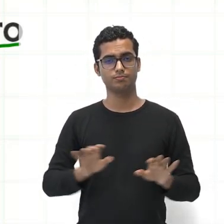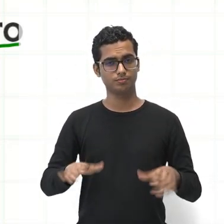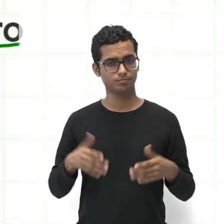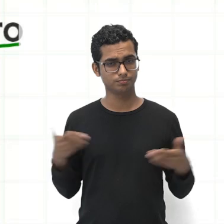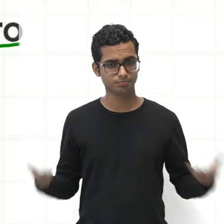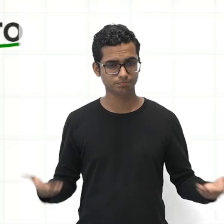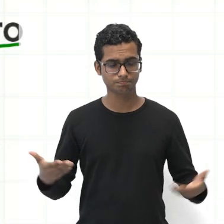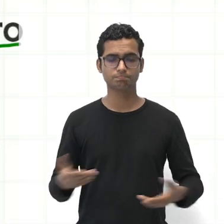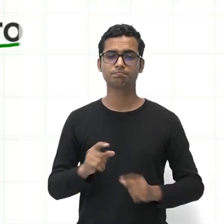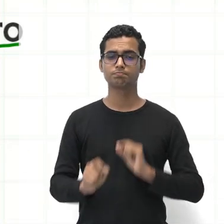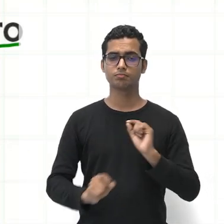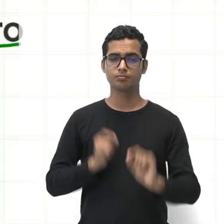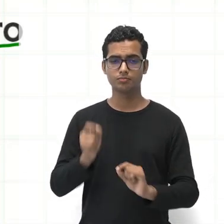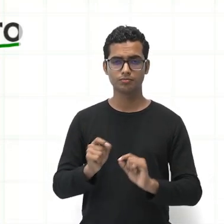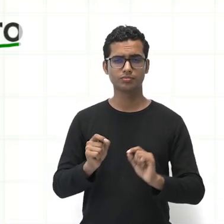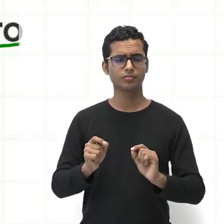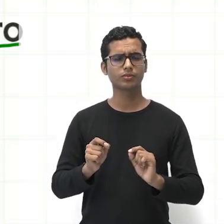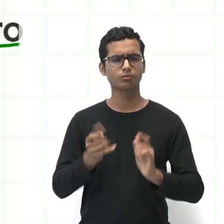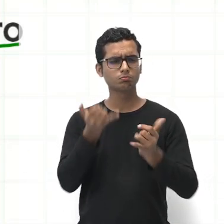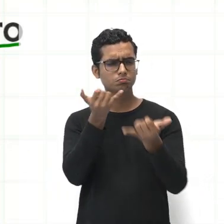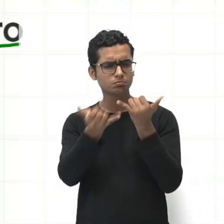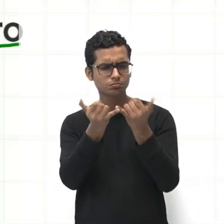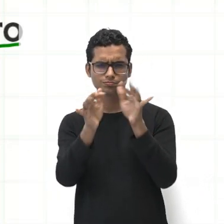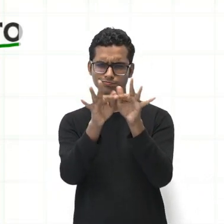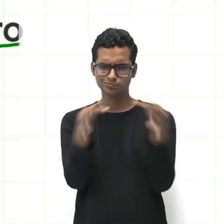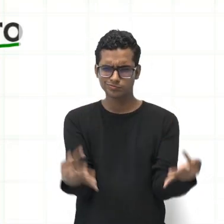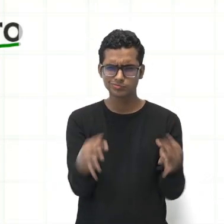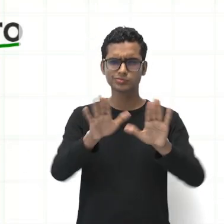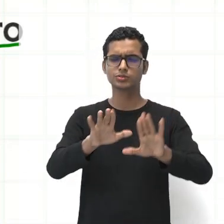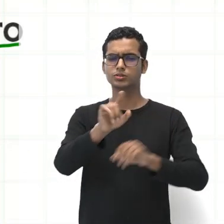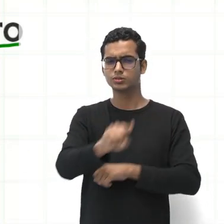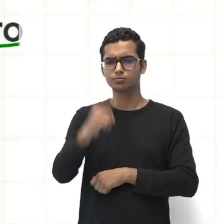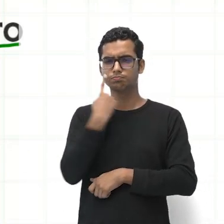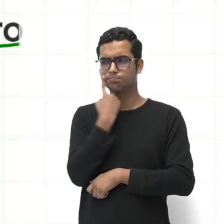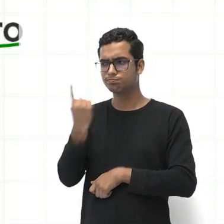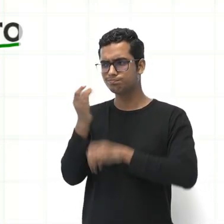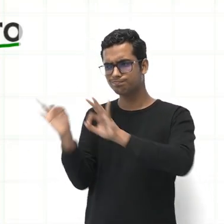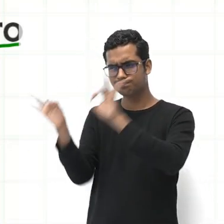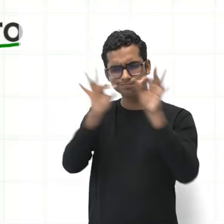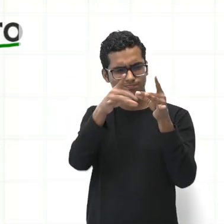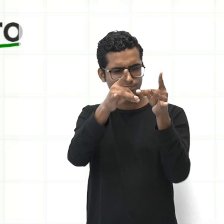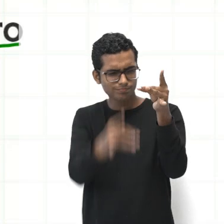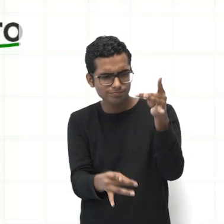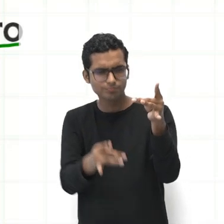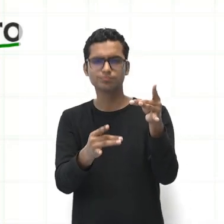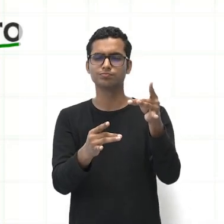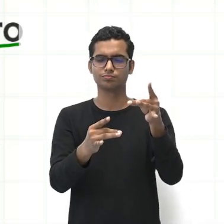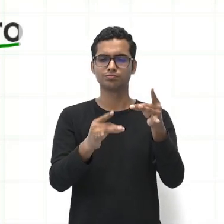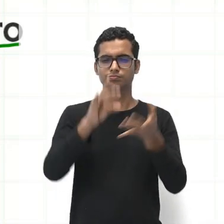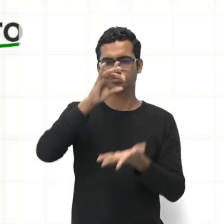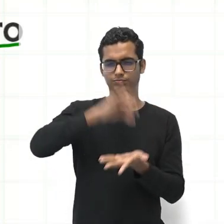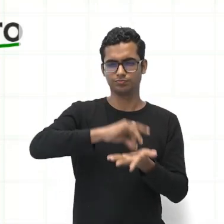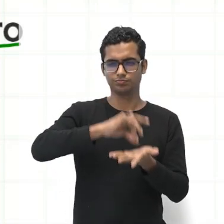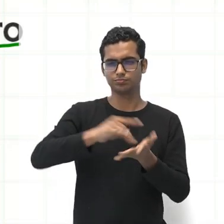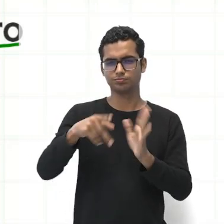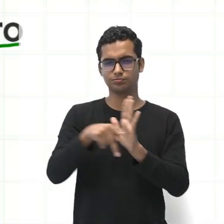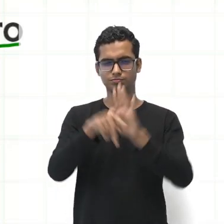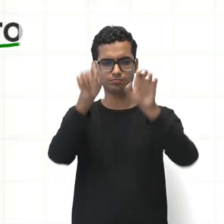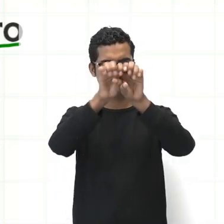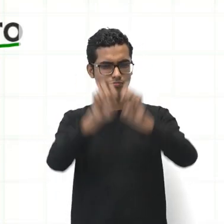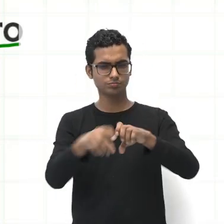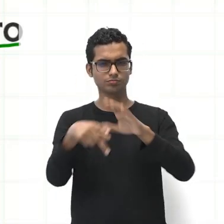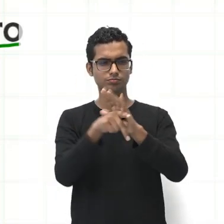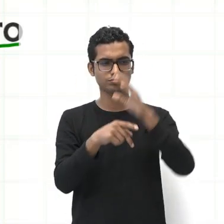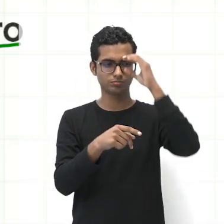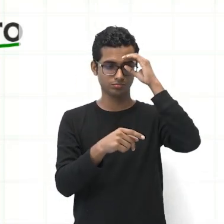Então, parece, né, simples, mas olha aí quão complexo, né,